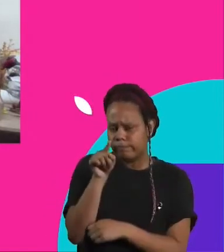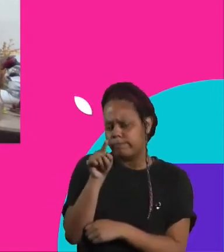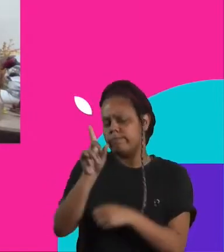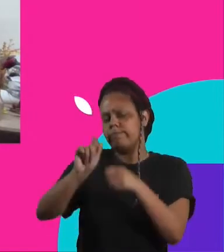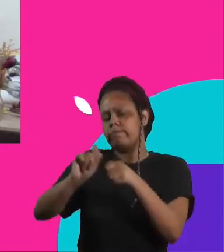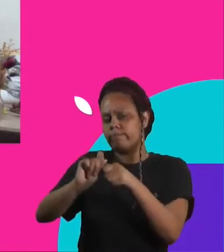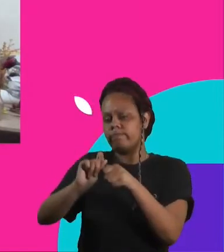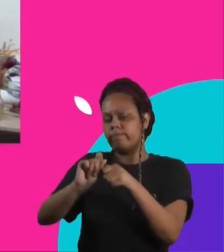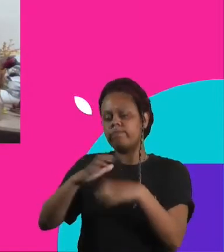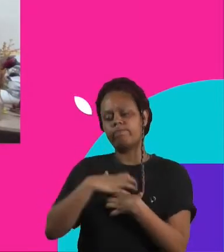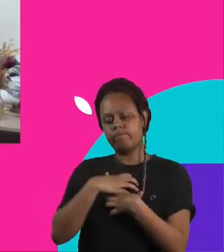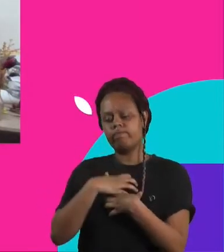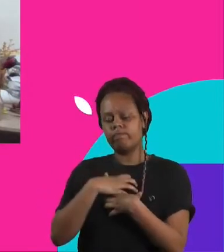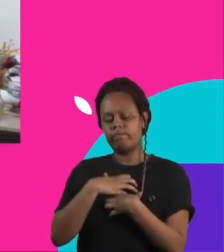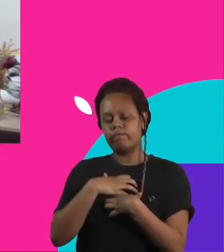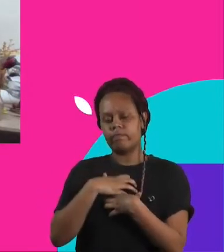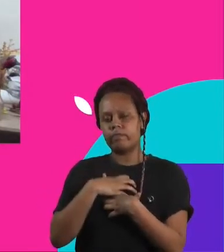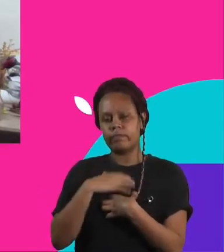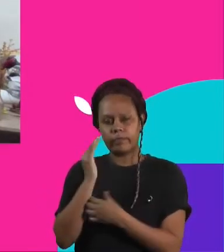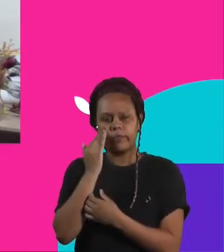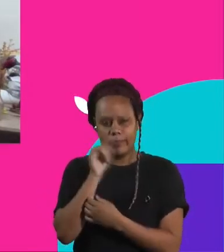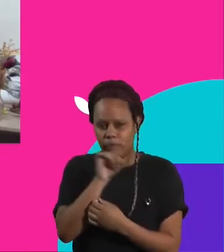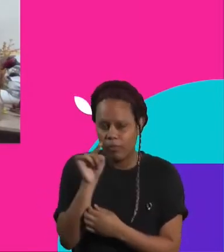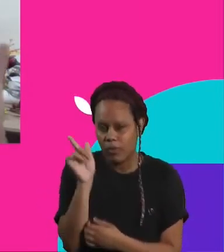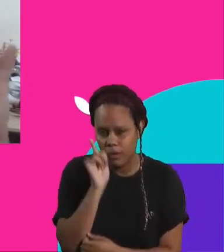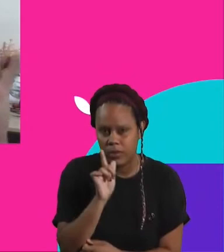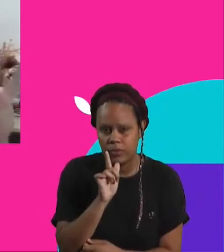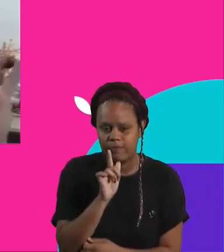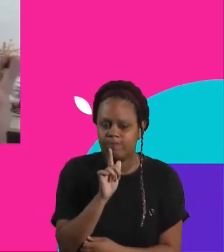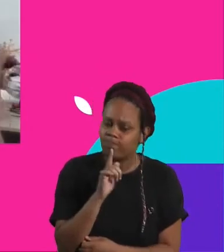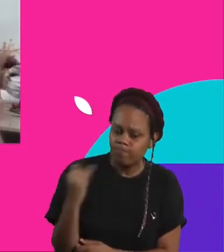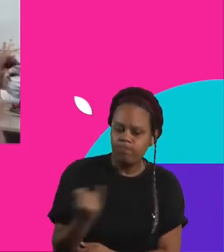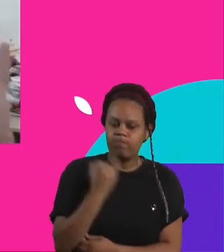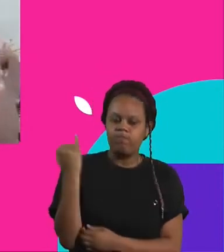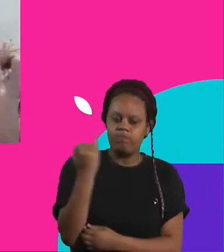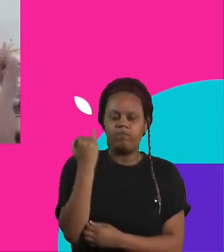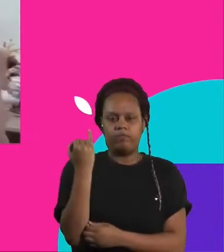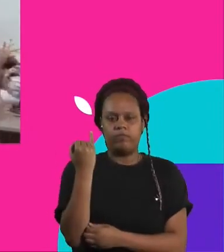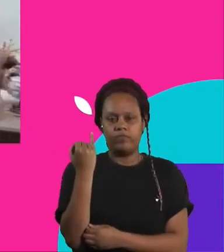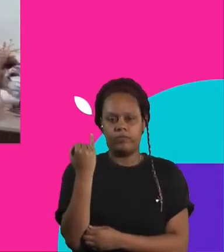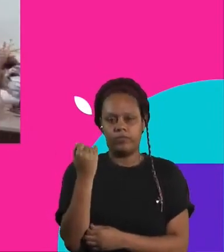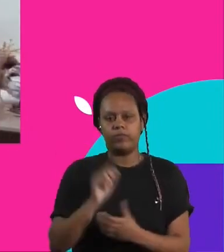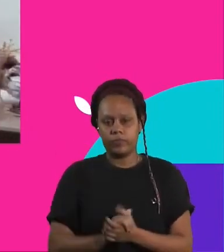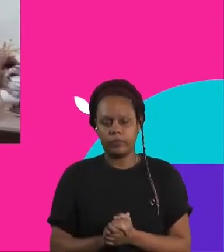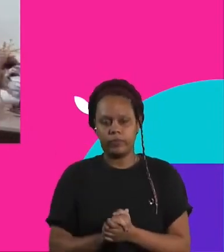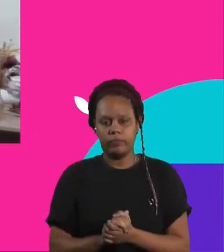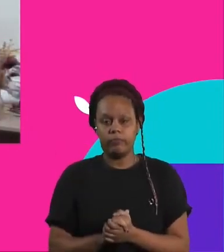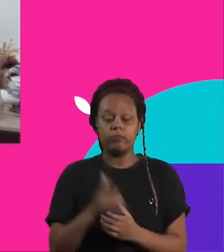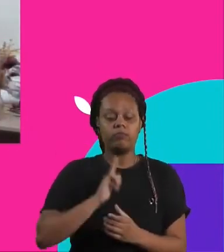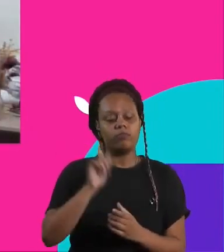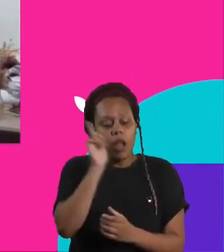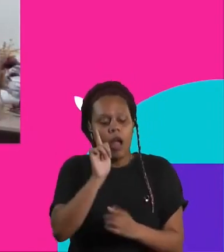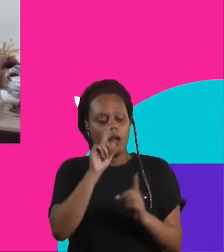forma, eu acho que vocês conseguiram chegar a um conjunto importante sem ser excessivo para poder olhar de diferentes ângulos os projetos